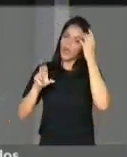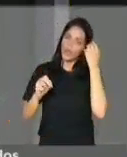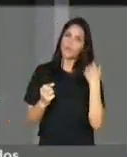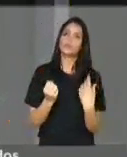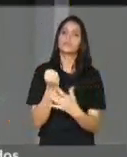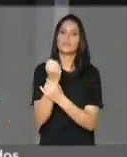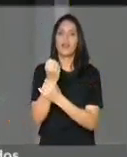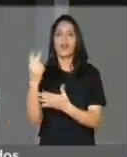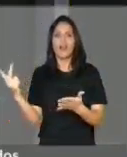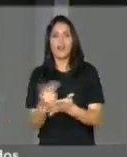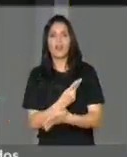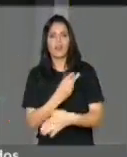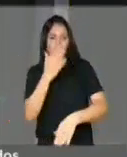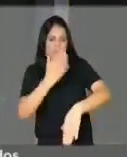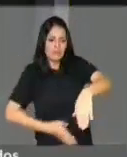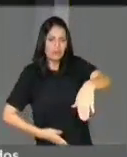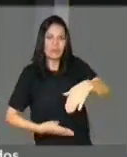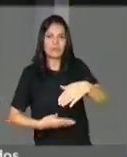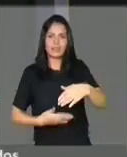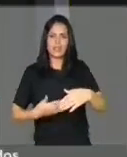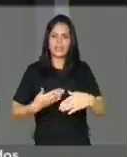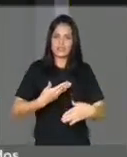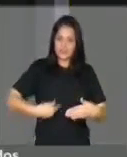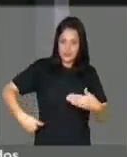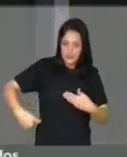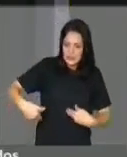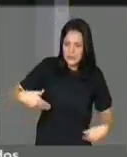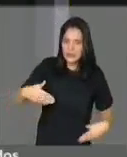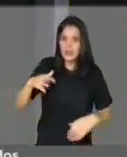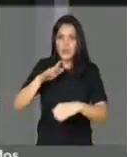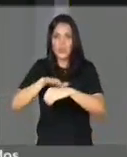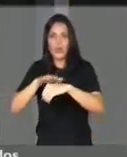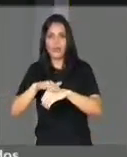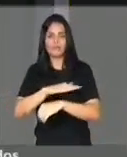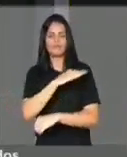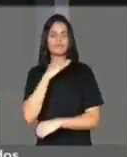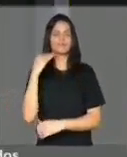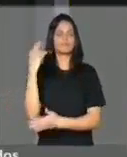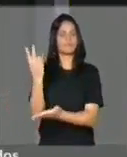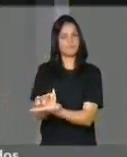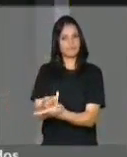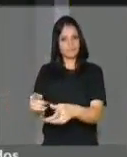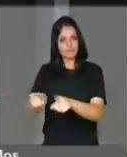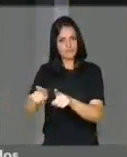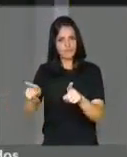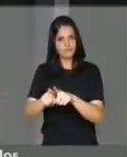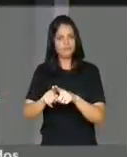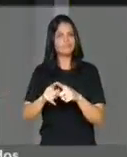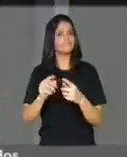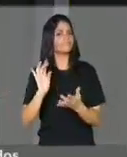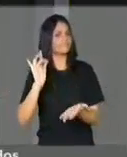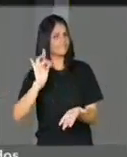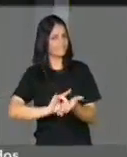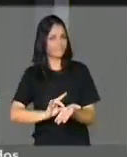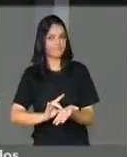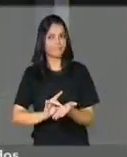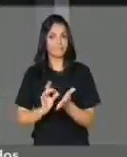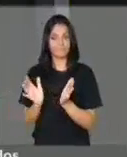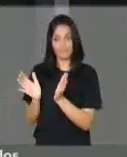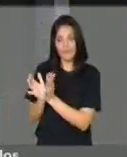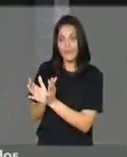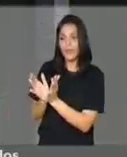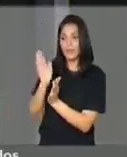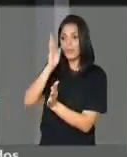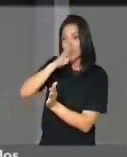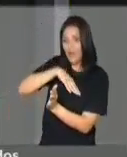causava mutilações, doenças e mortes. Senhor presidente, para o bem e para o mal, e nesse caso